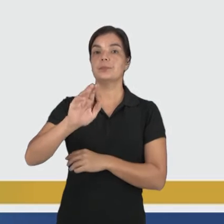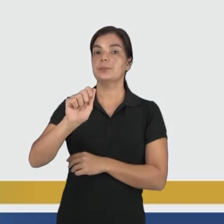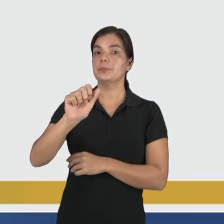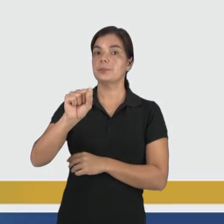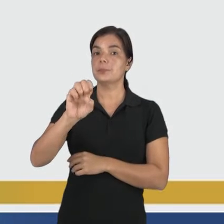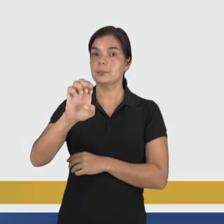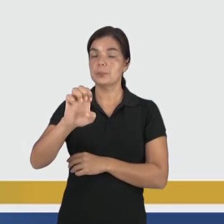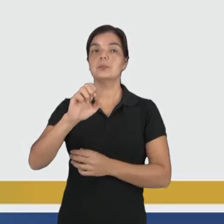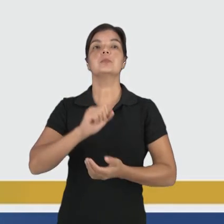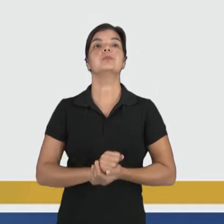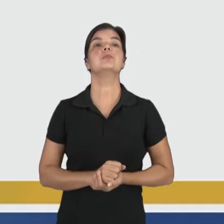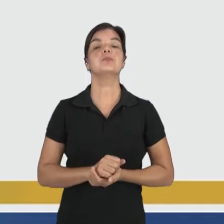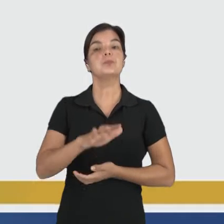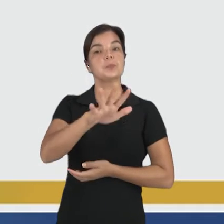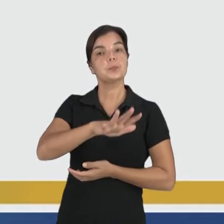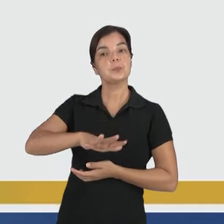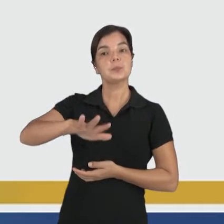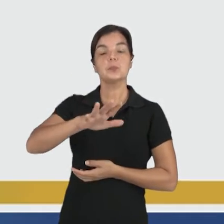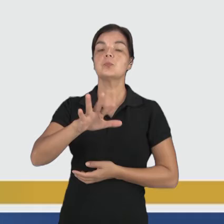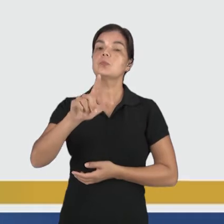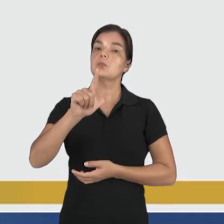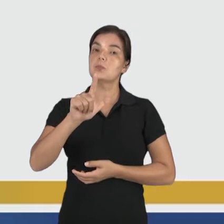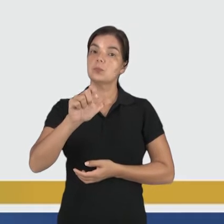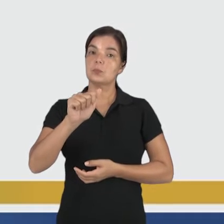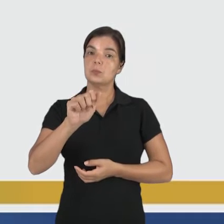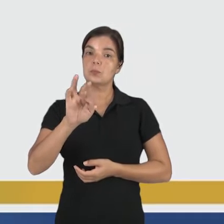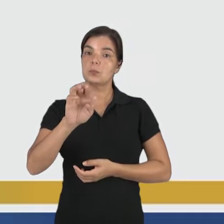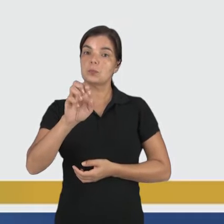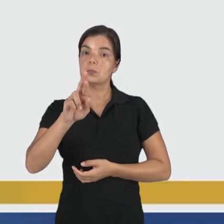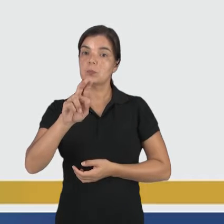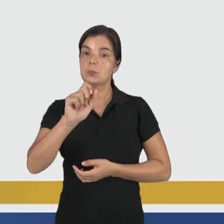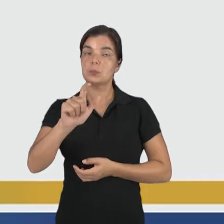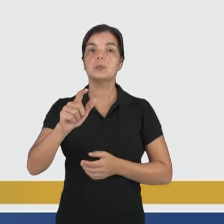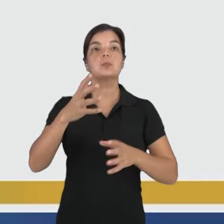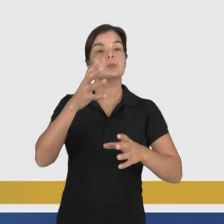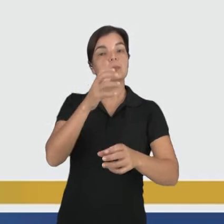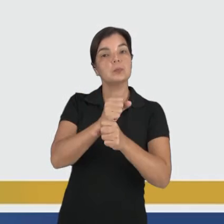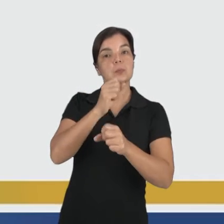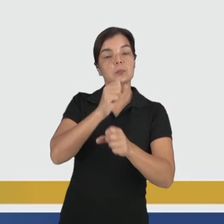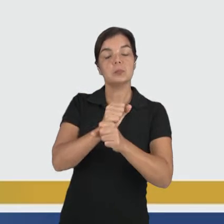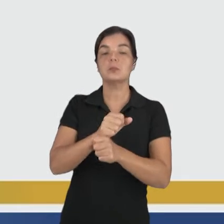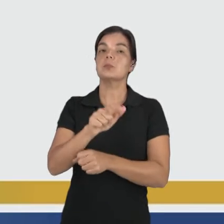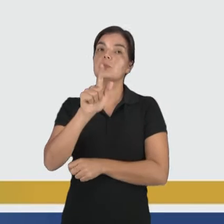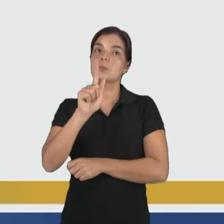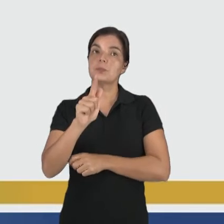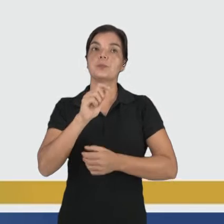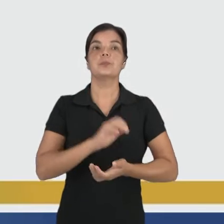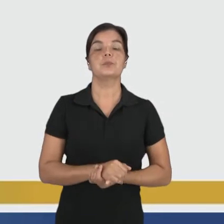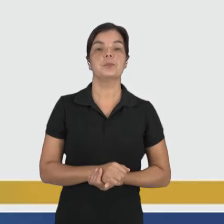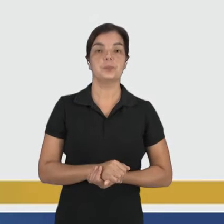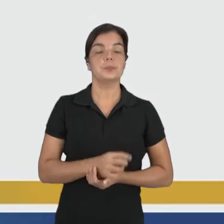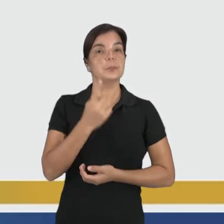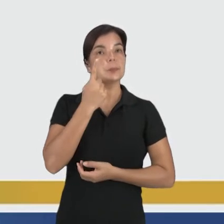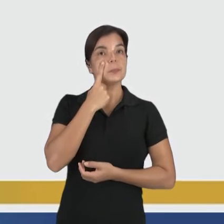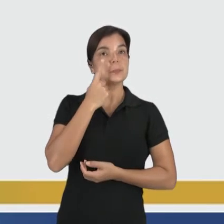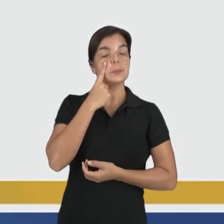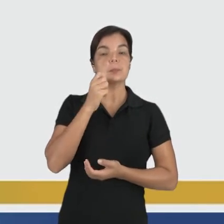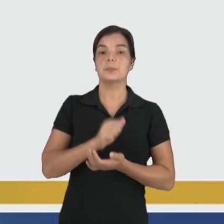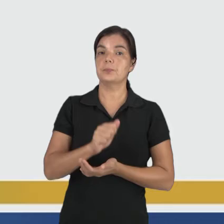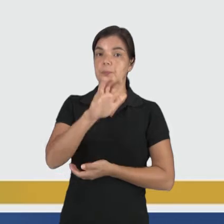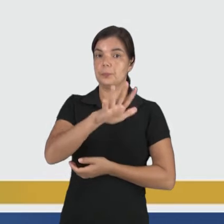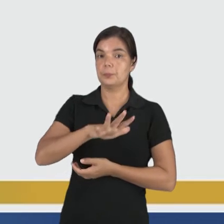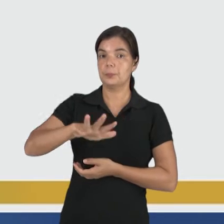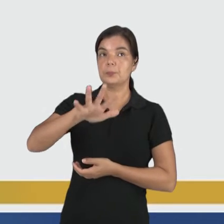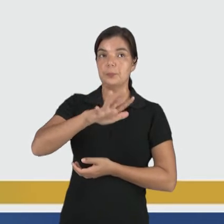área lateral, ela é formada pela geratriz, ela é calculada da seguinte maneira. Então, olha só, a área